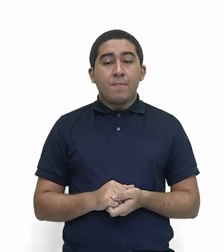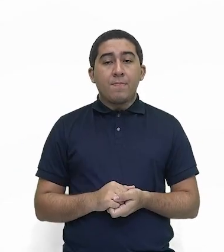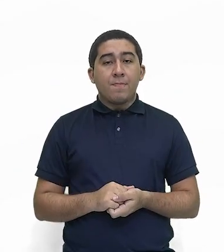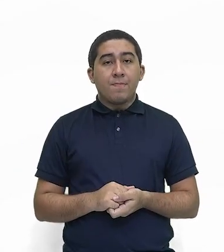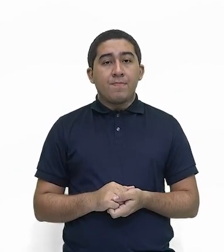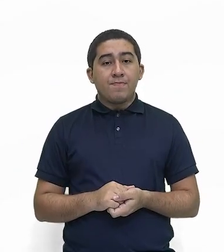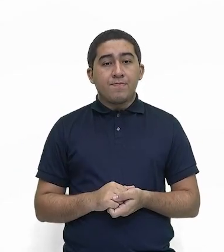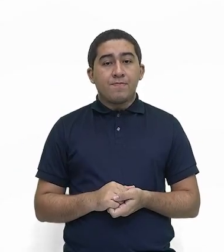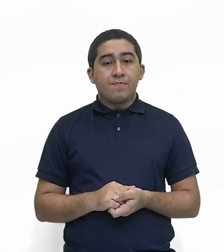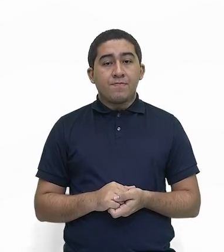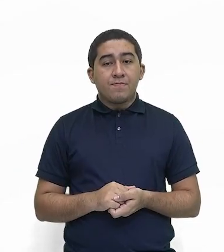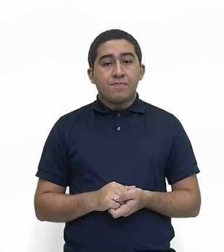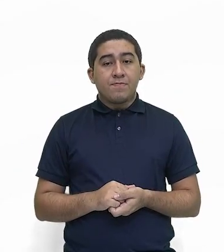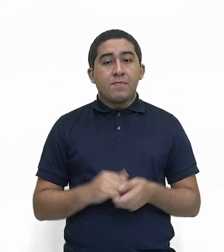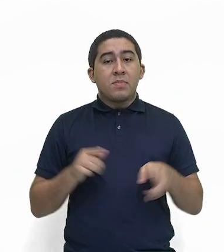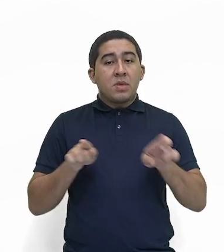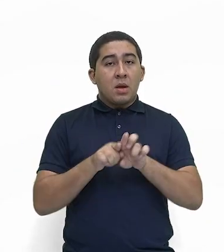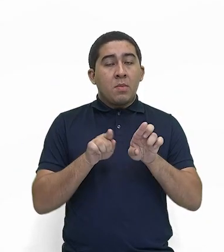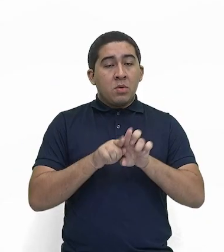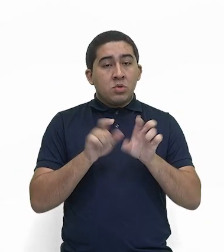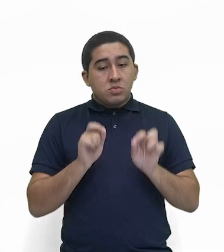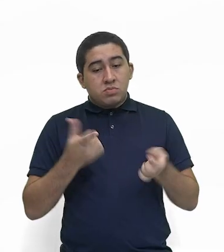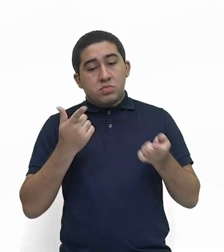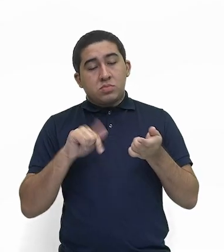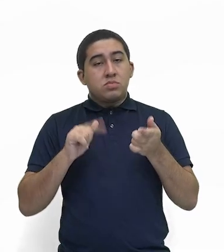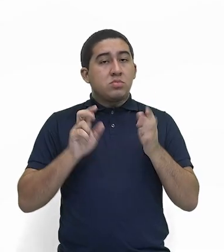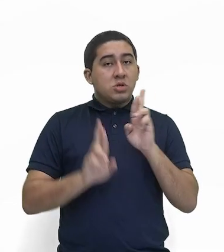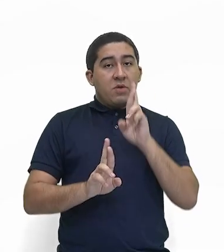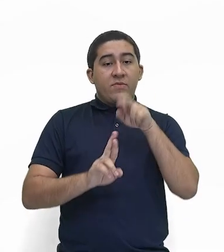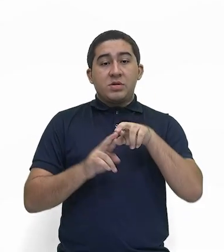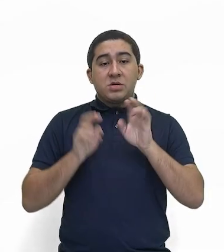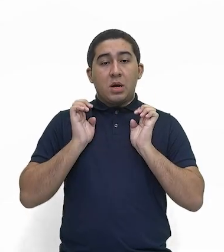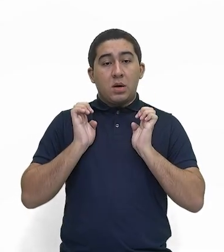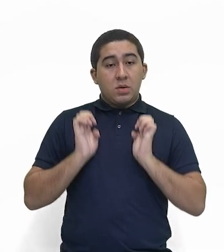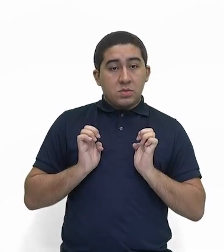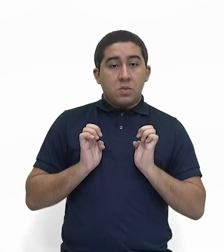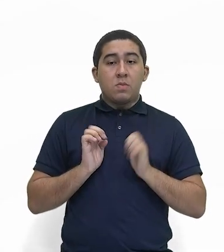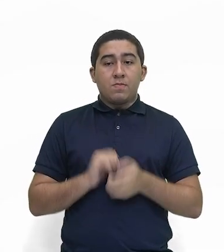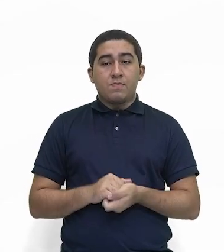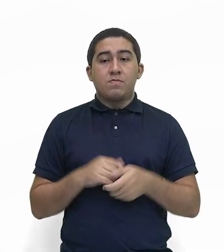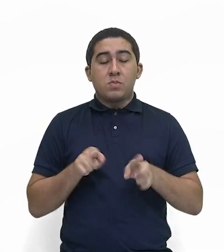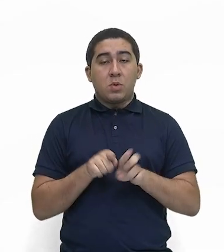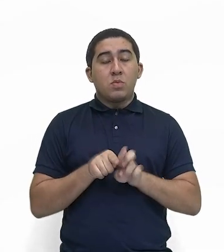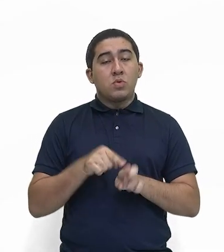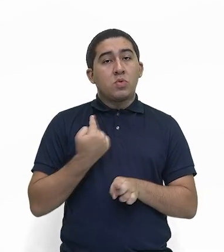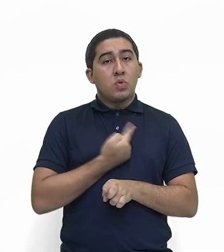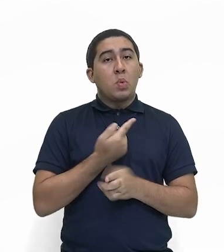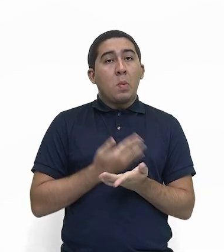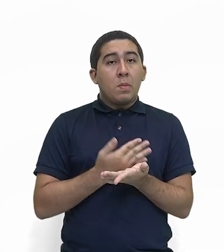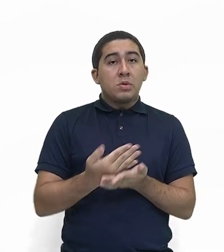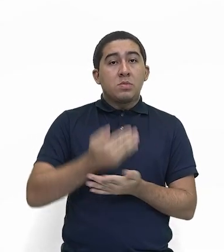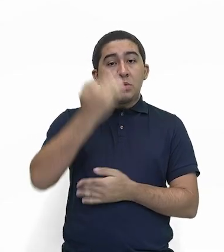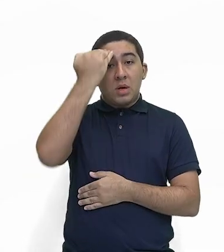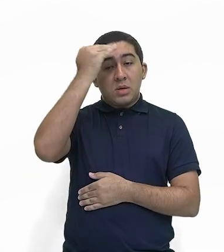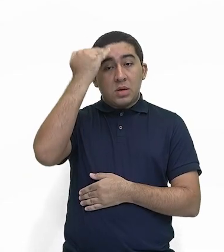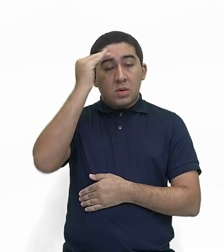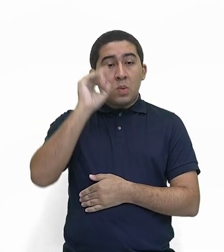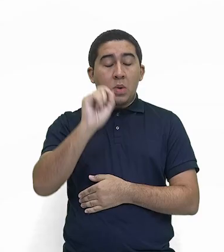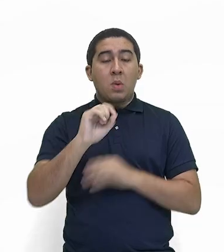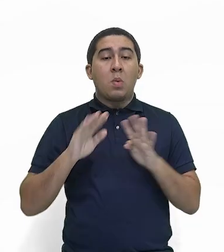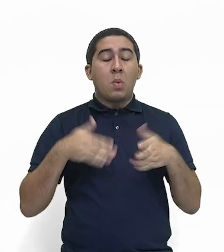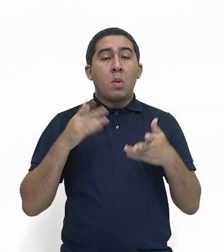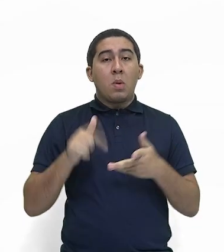Questões complexas, questões éticas, que nos levam a entender, então, quais